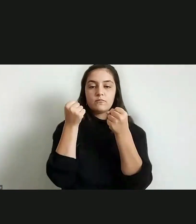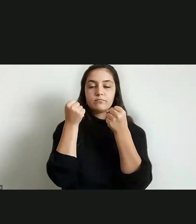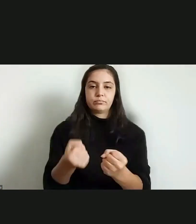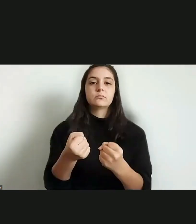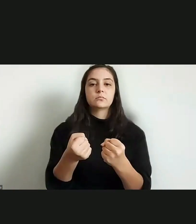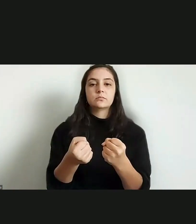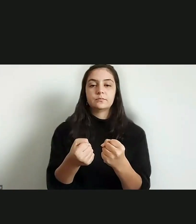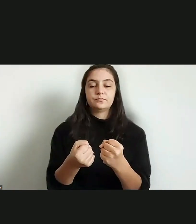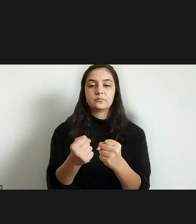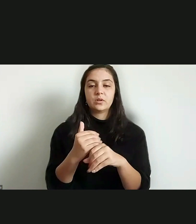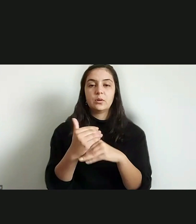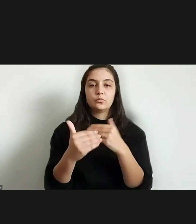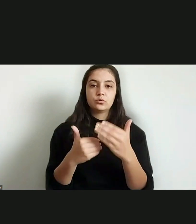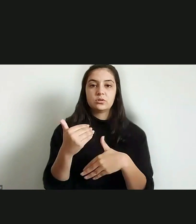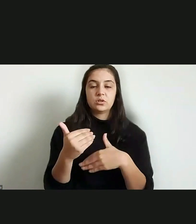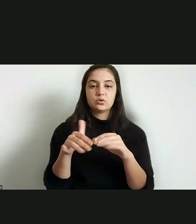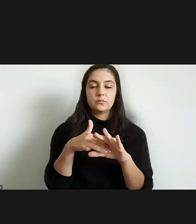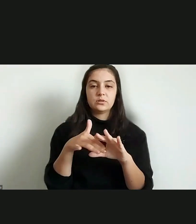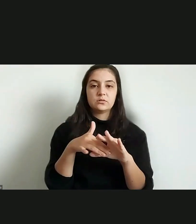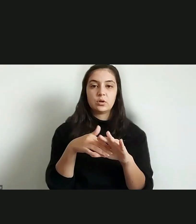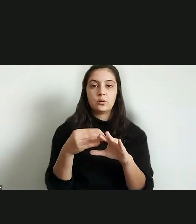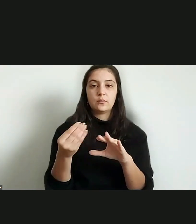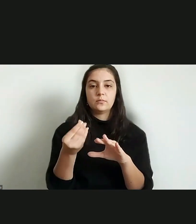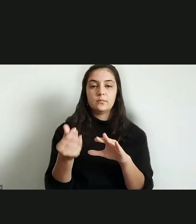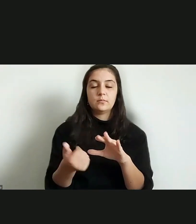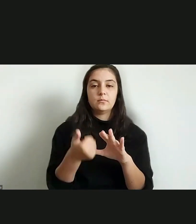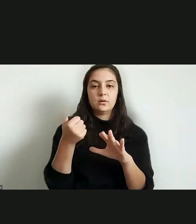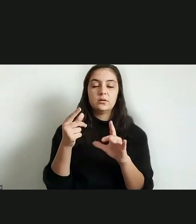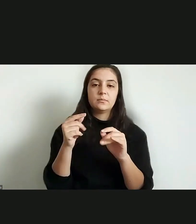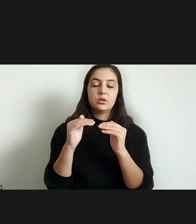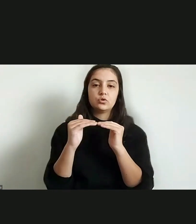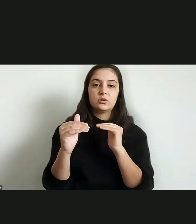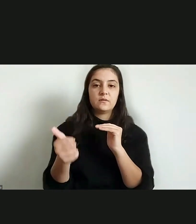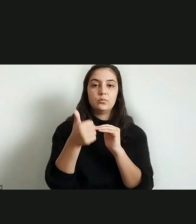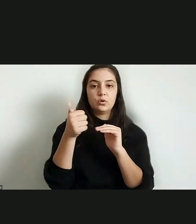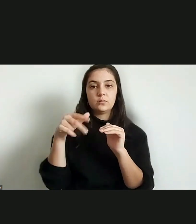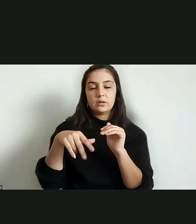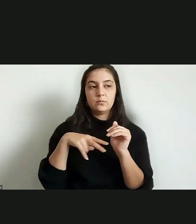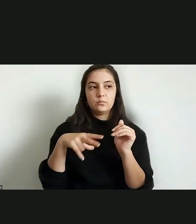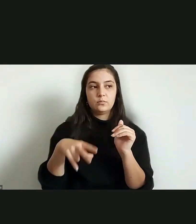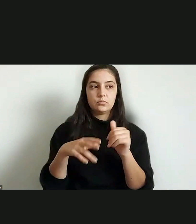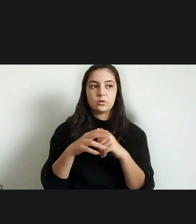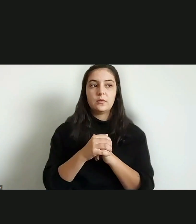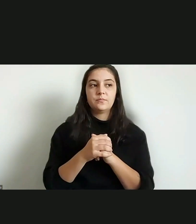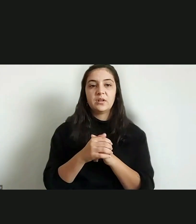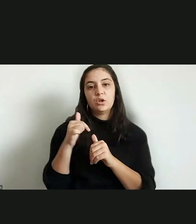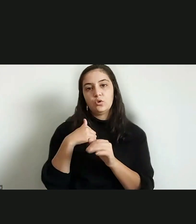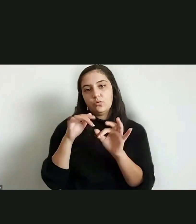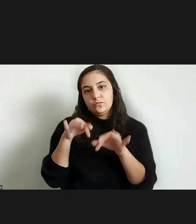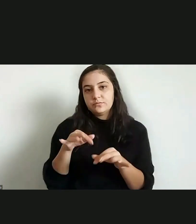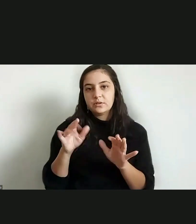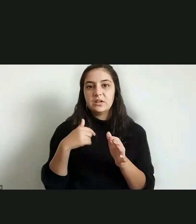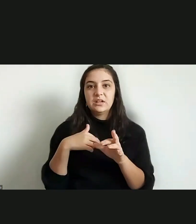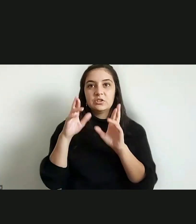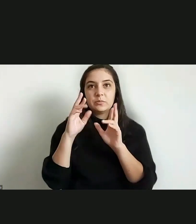para processos de participação cada vez mais qualificados e cada vez mais sustentáveis no nosso país. Eu ficaria por aqui, espero ter cumprido os nossos